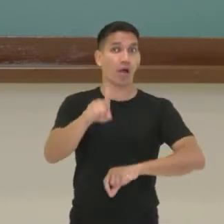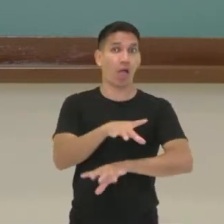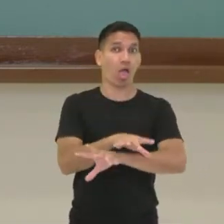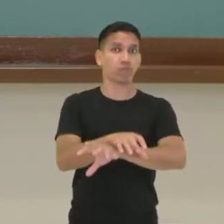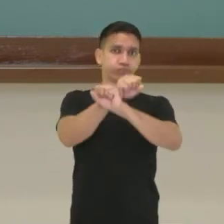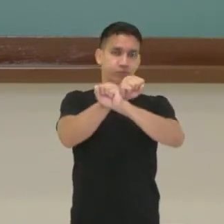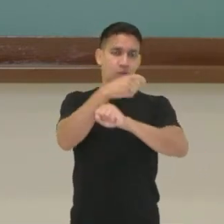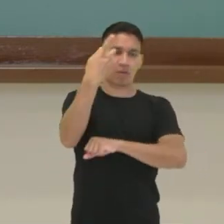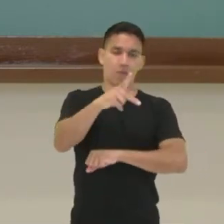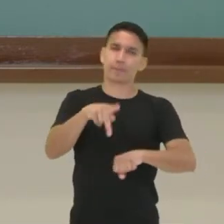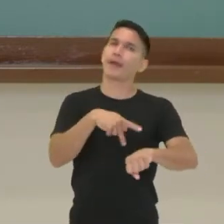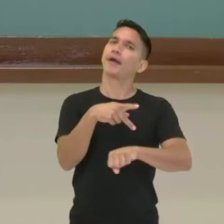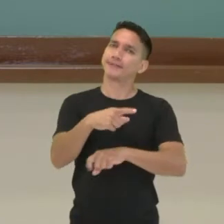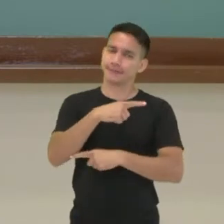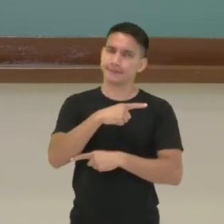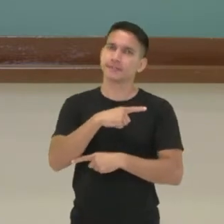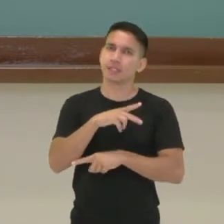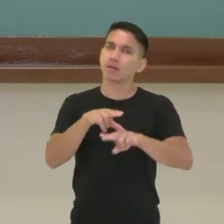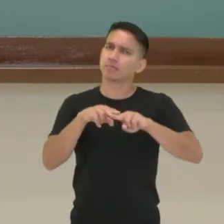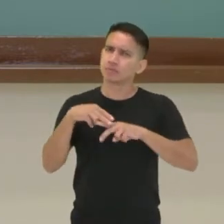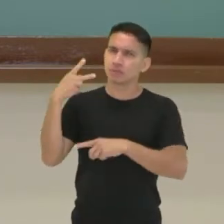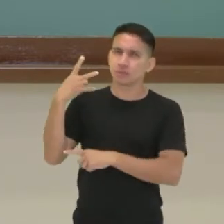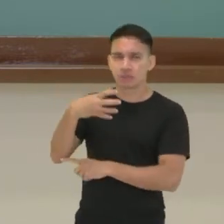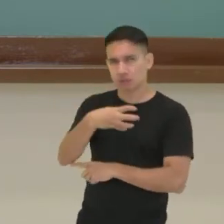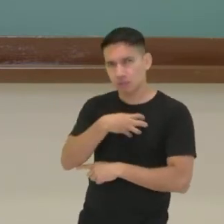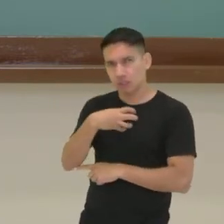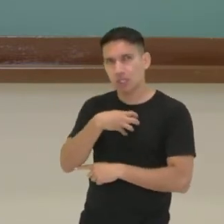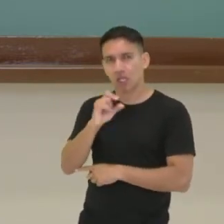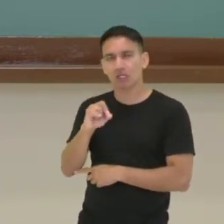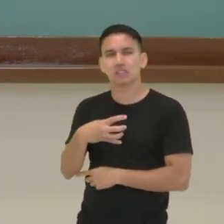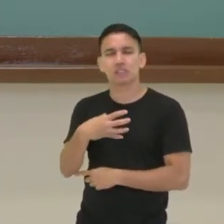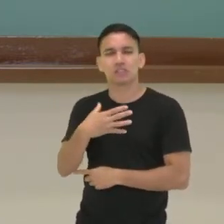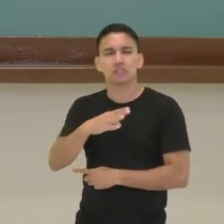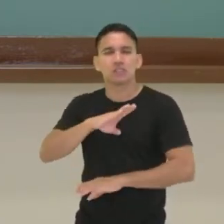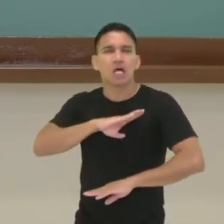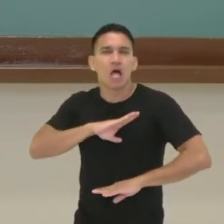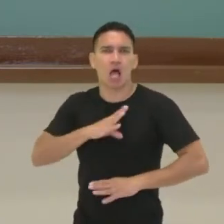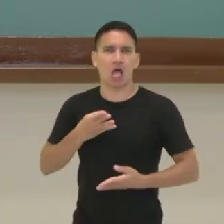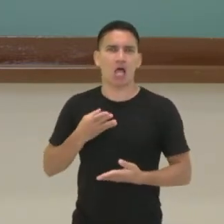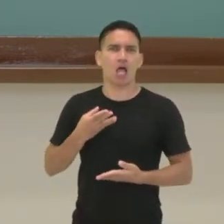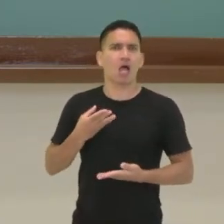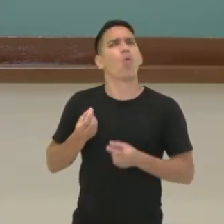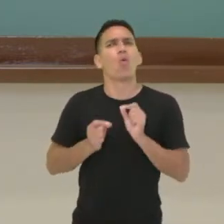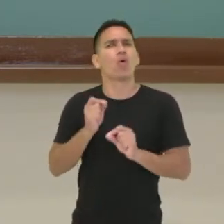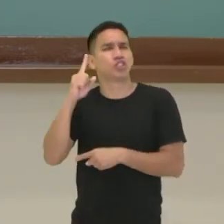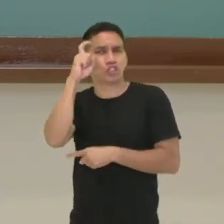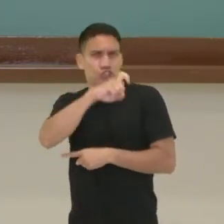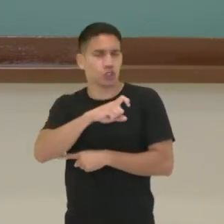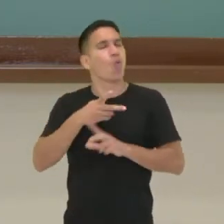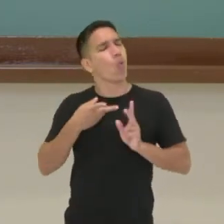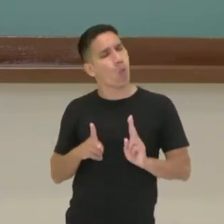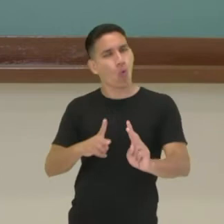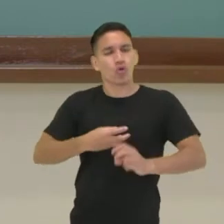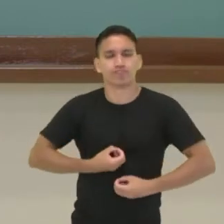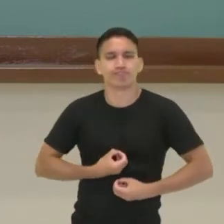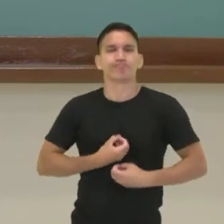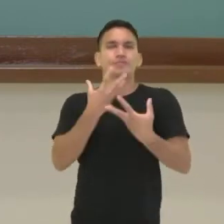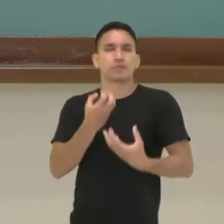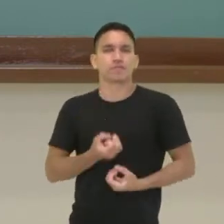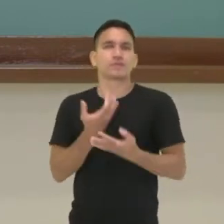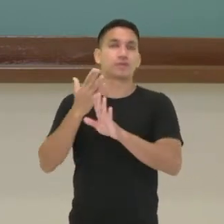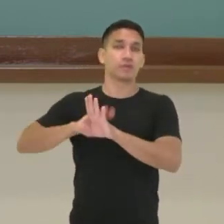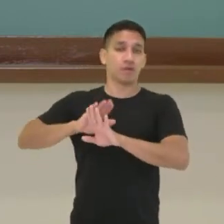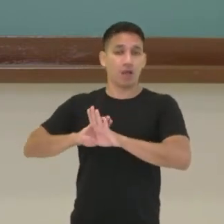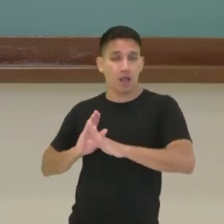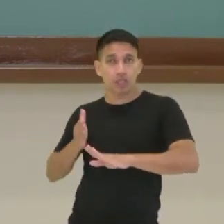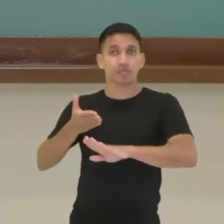no país, né? Então ele, mesmo no momento difícil, ele fala, né? Ele se expressa, ele participa da